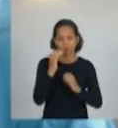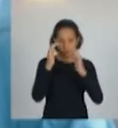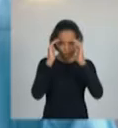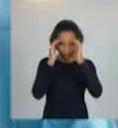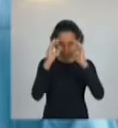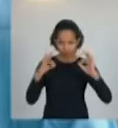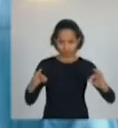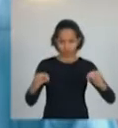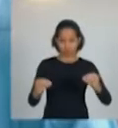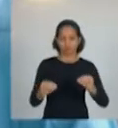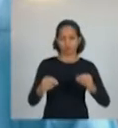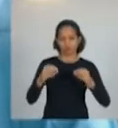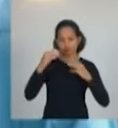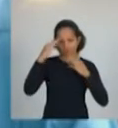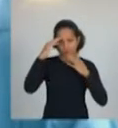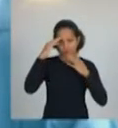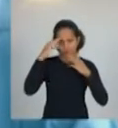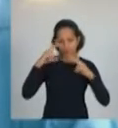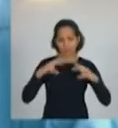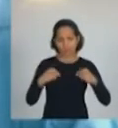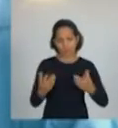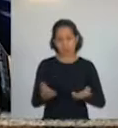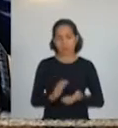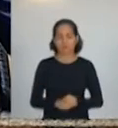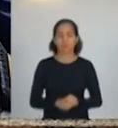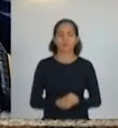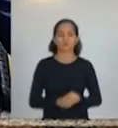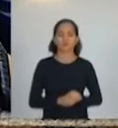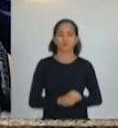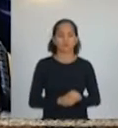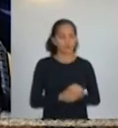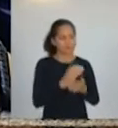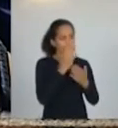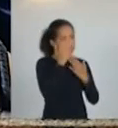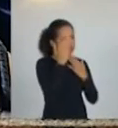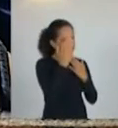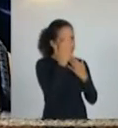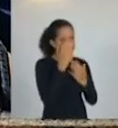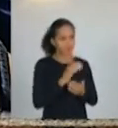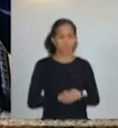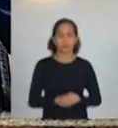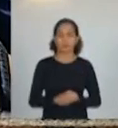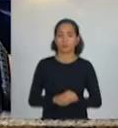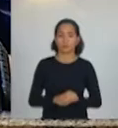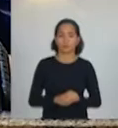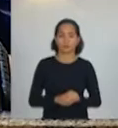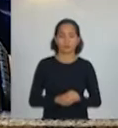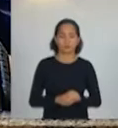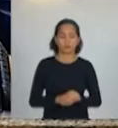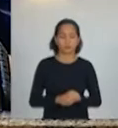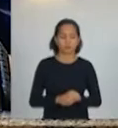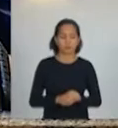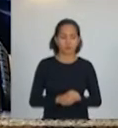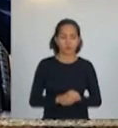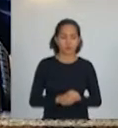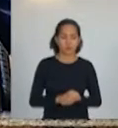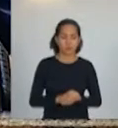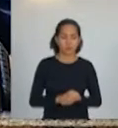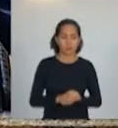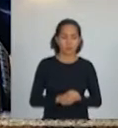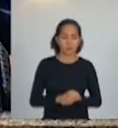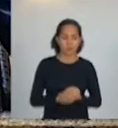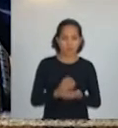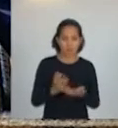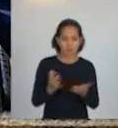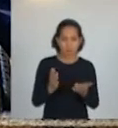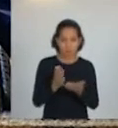respeito. Seriam Obrigado. Esses dois pedidos. Obrigado, deputado Mameri. Retorno a palavra ao presidente. Ok. Só corrigindo se algum deles quer fazer